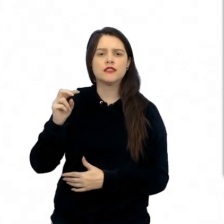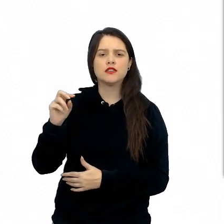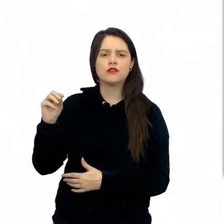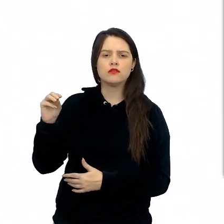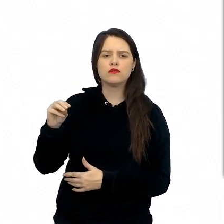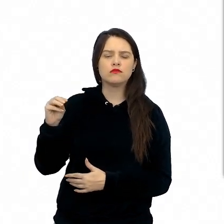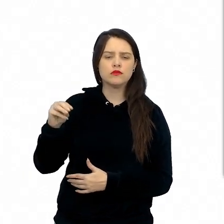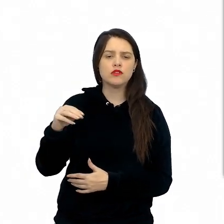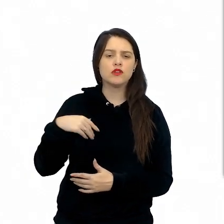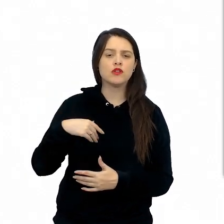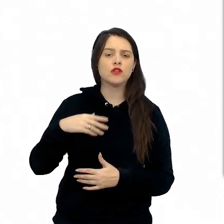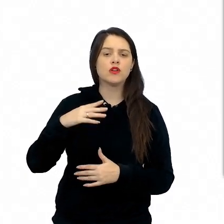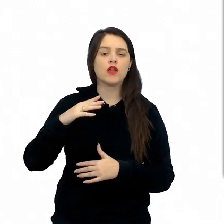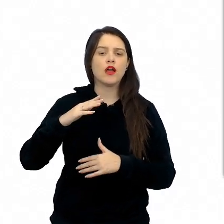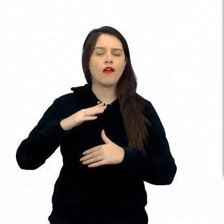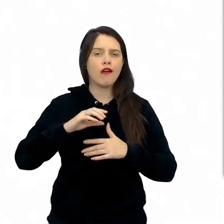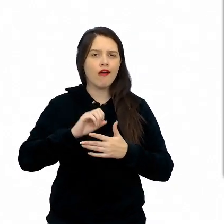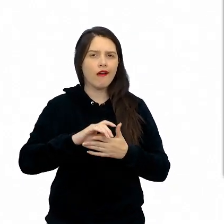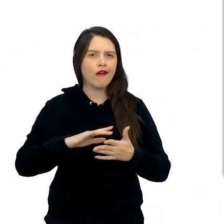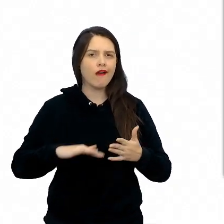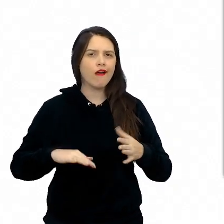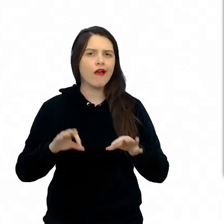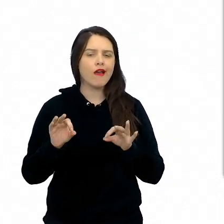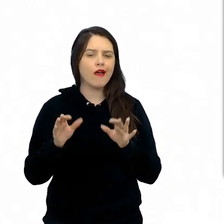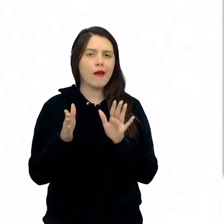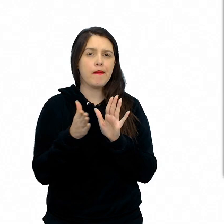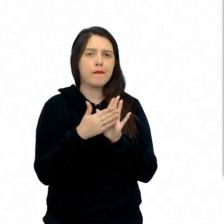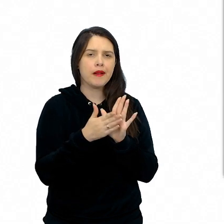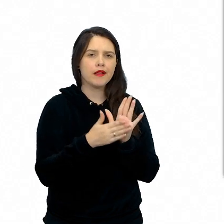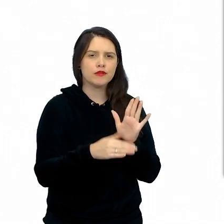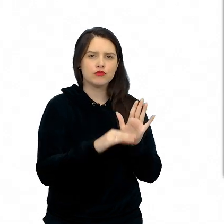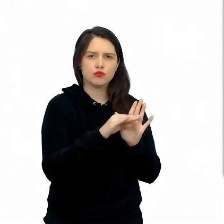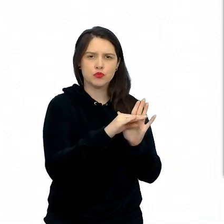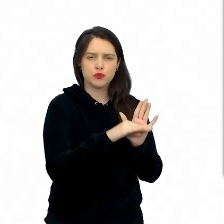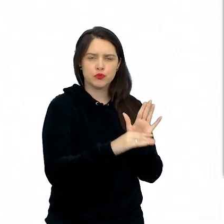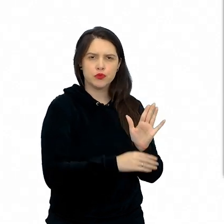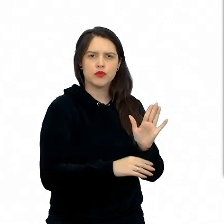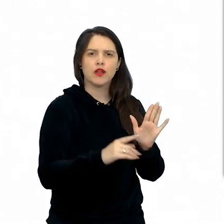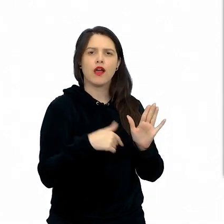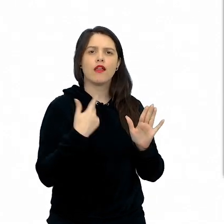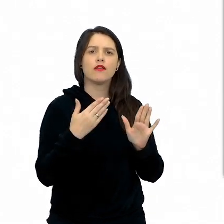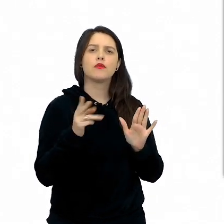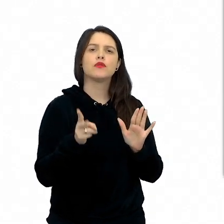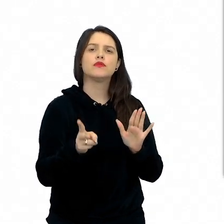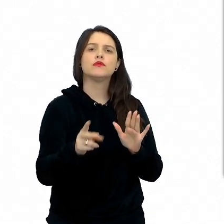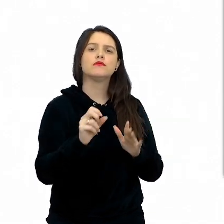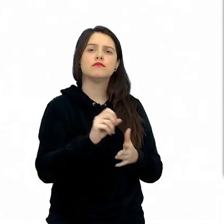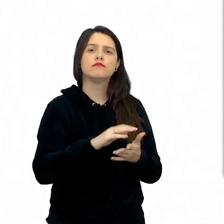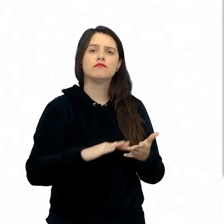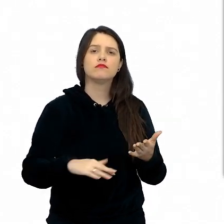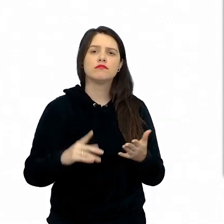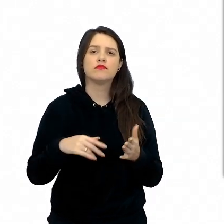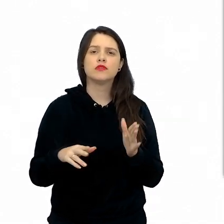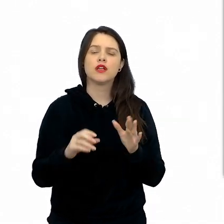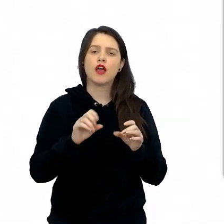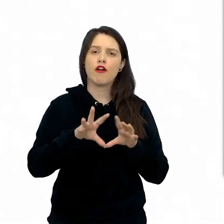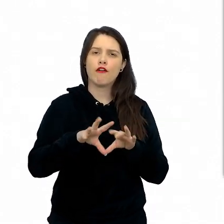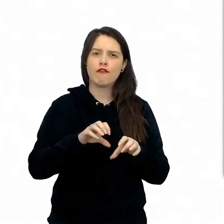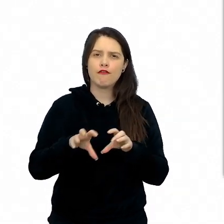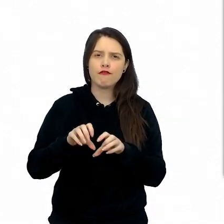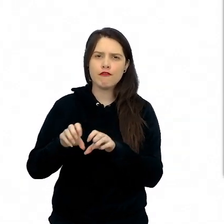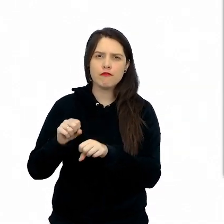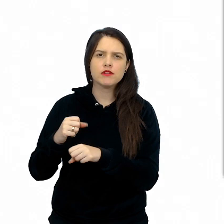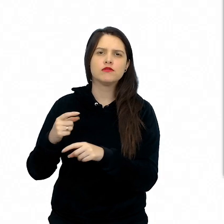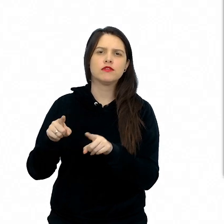para finalizar, se possível, o plano de desenvolvimento da sequência de atividade proposta para as formações da